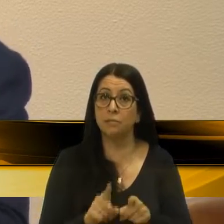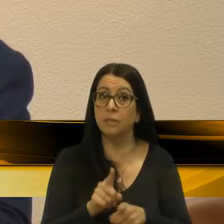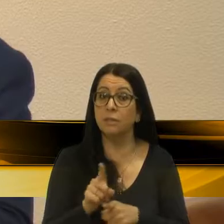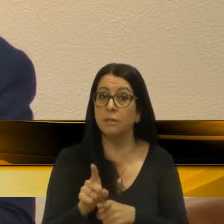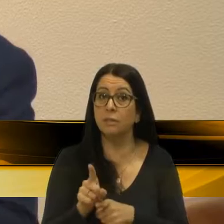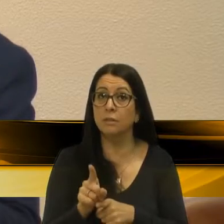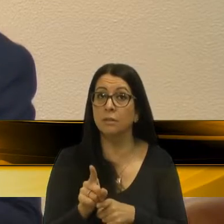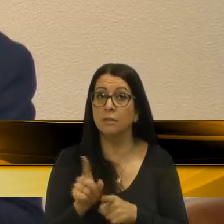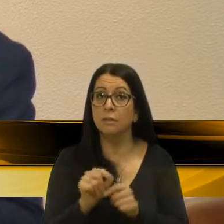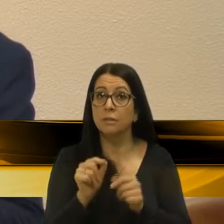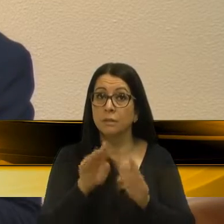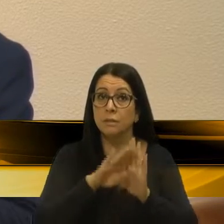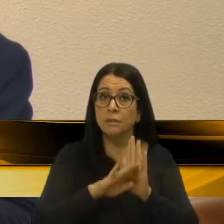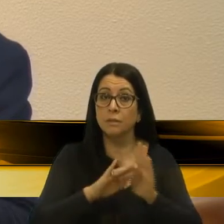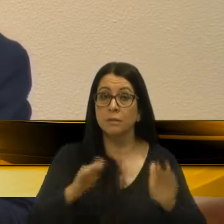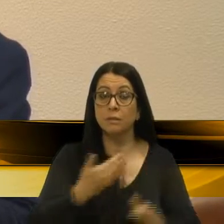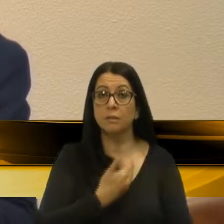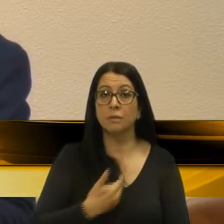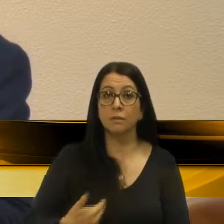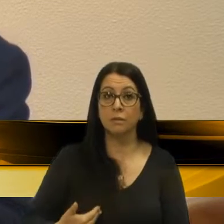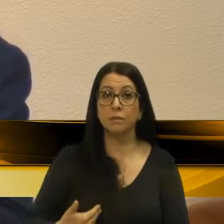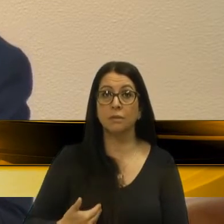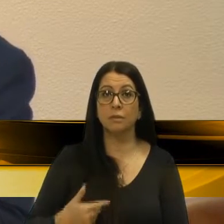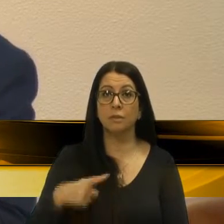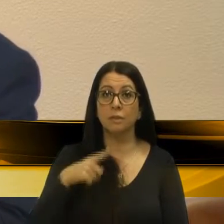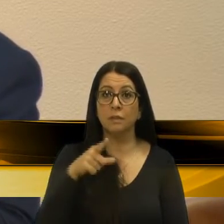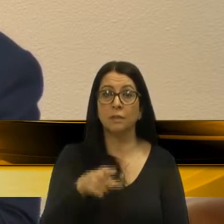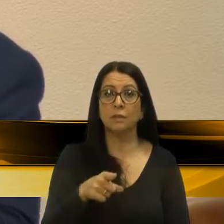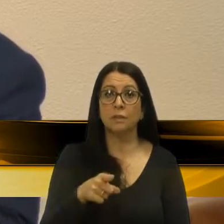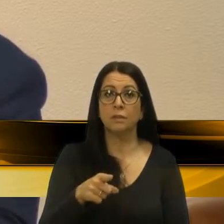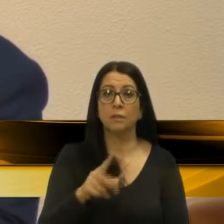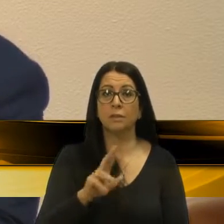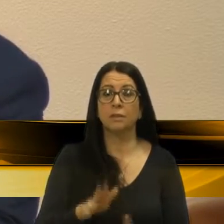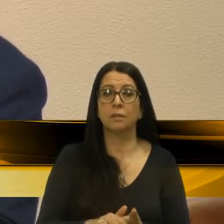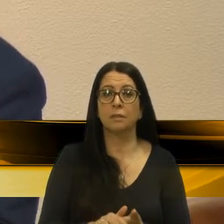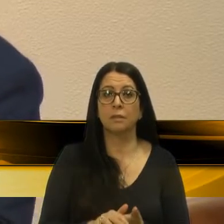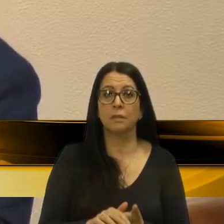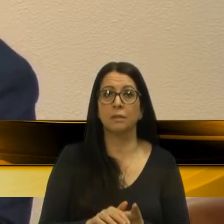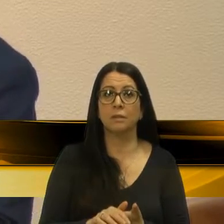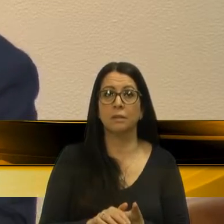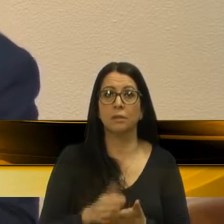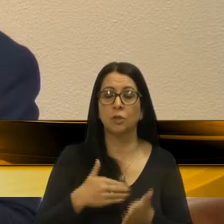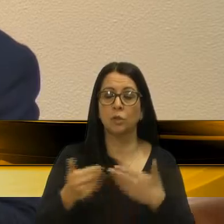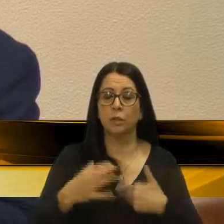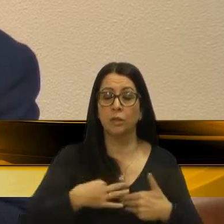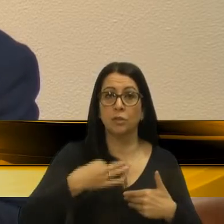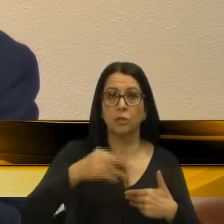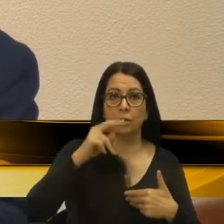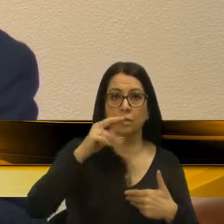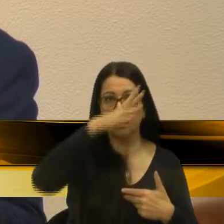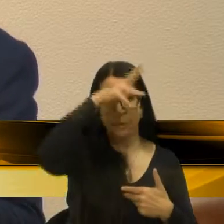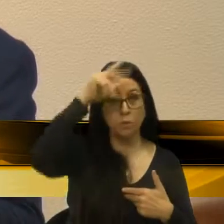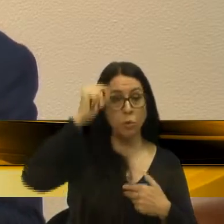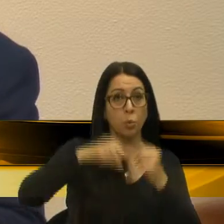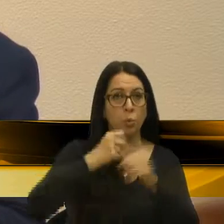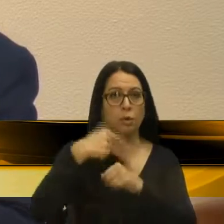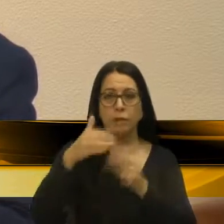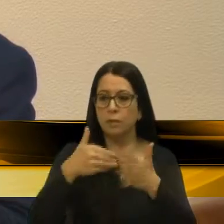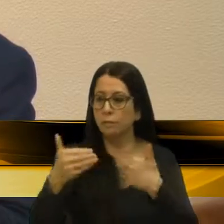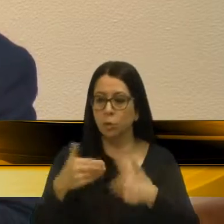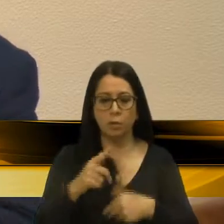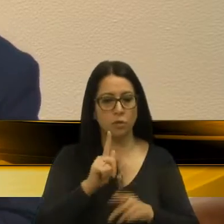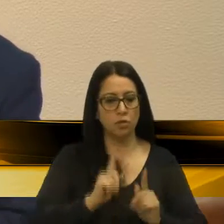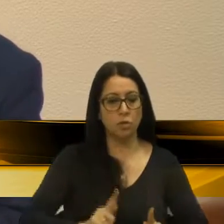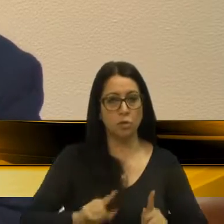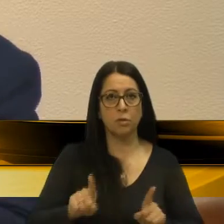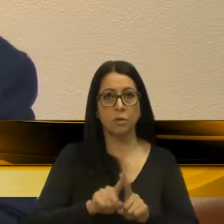estava no programa de governo do prefeito. E deve estar no programa de qualquer candidato à prefeitura do ano que vem, de qualquer gestor,